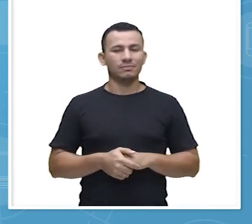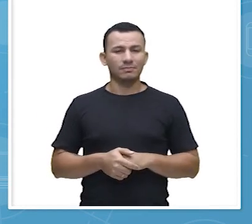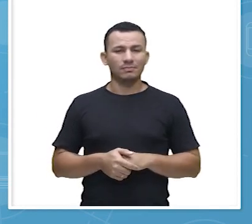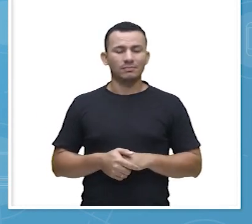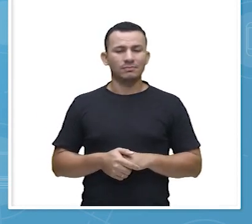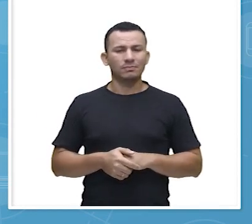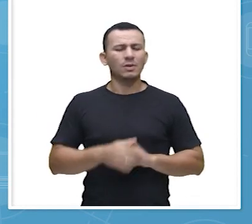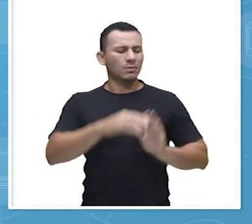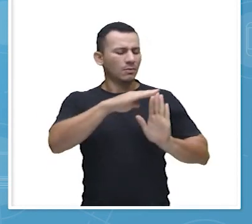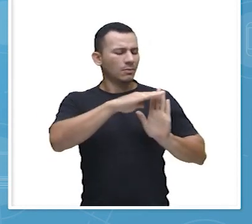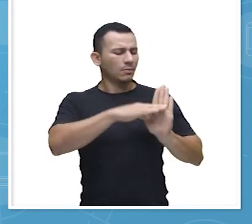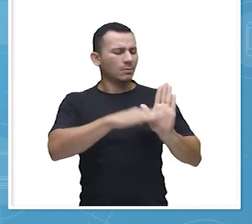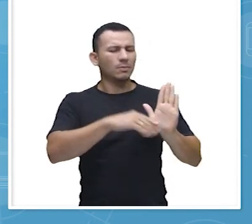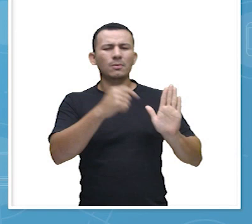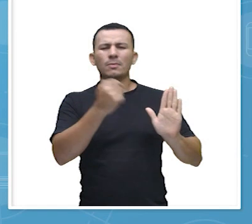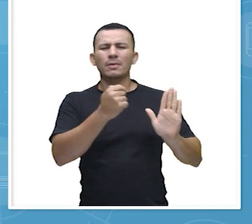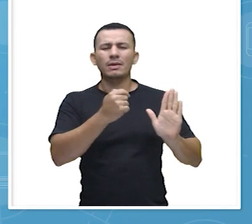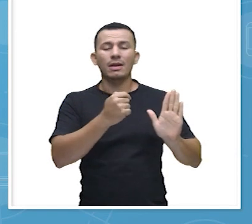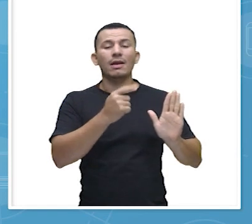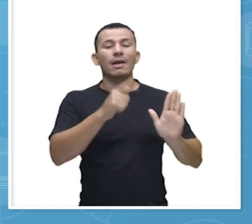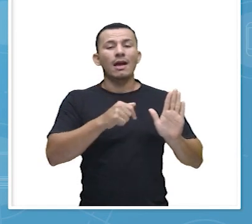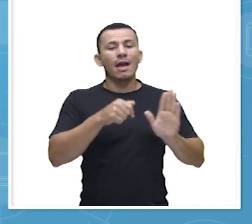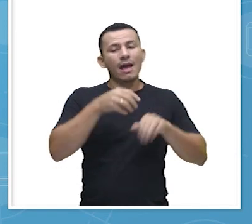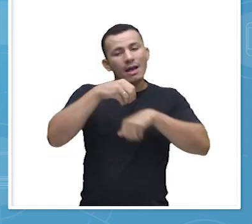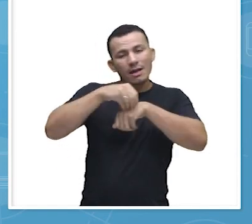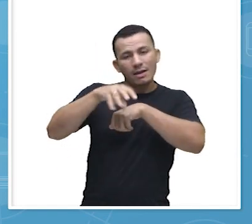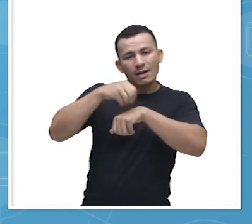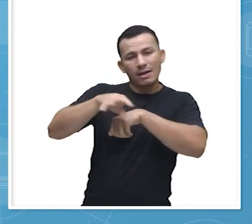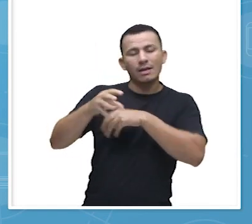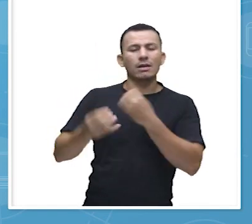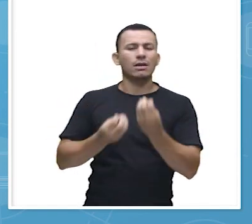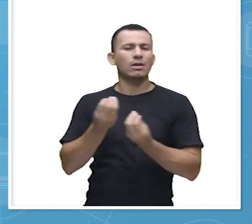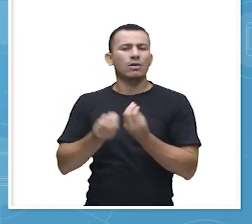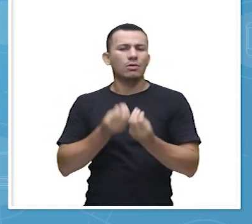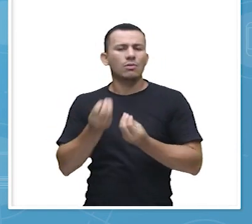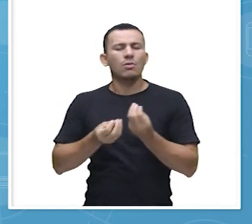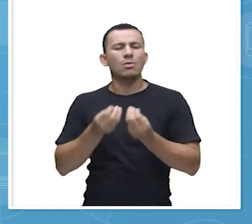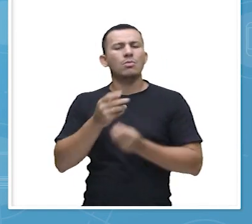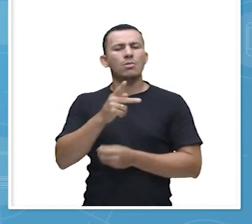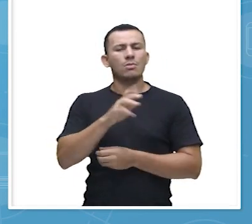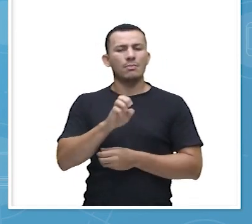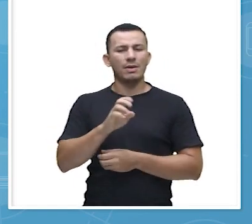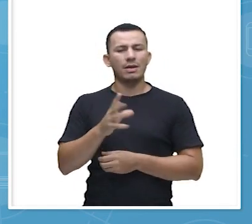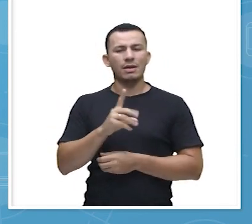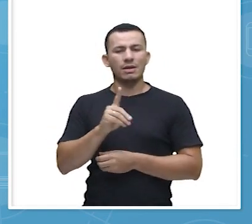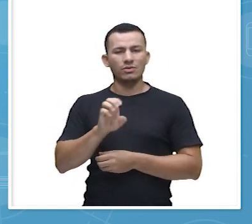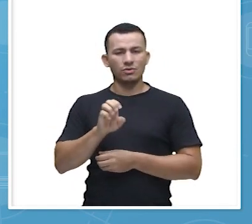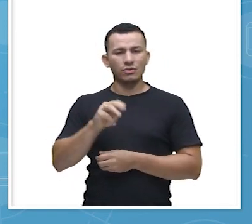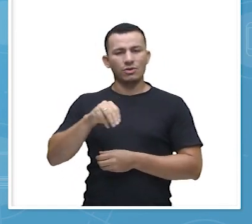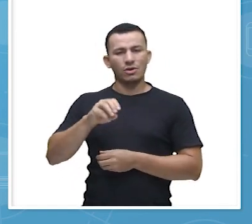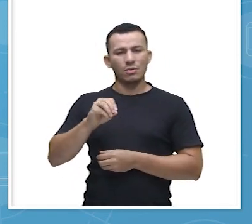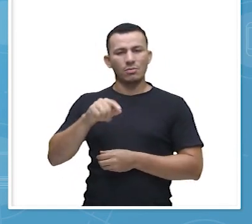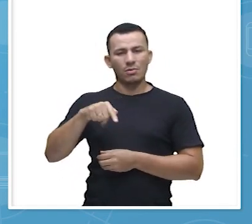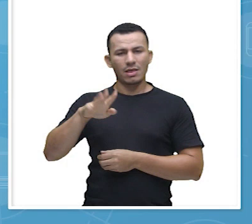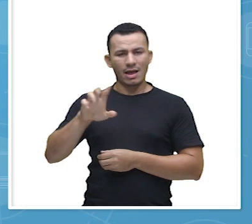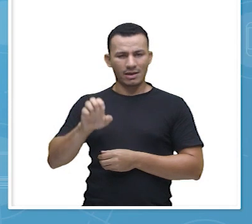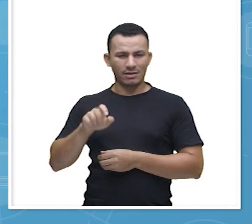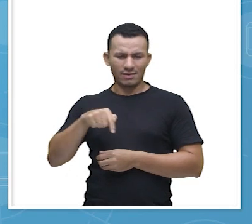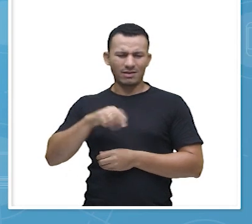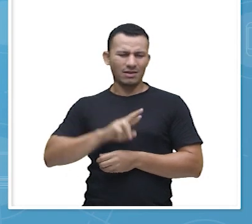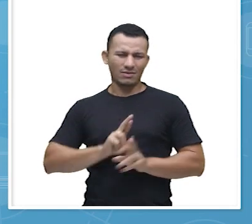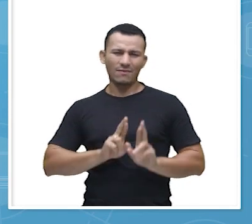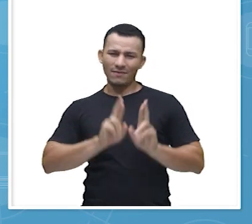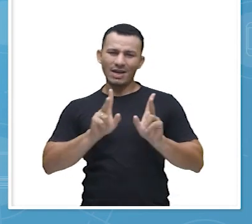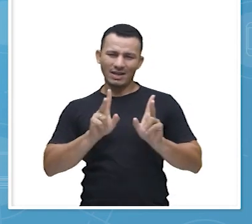quê? Como preparar o pé de moleque. Como eu disse, é um pé de moleque um pouquinho diferente do nosso aqui da nossa região, não é